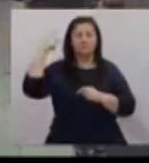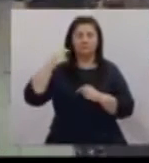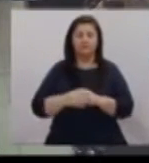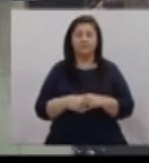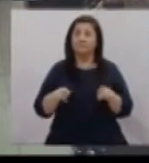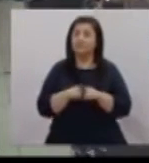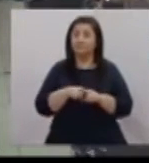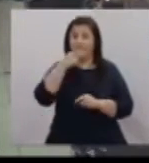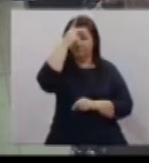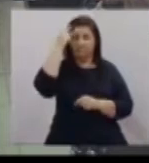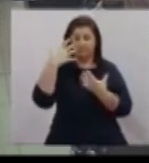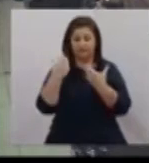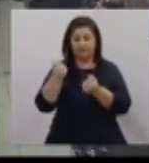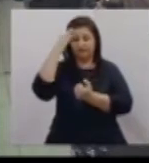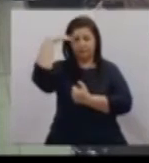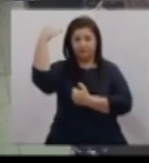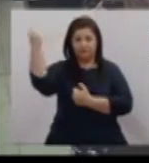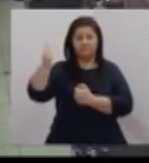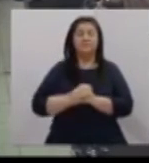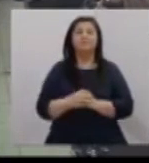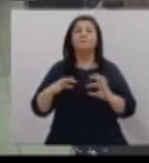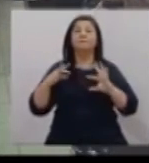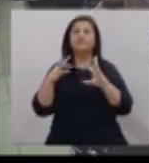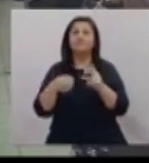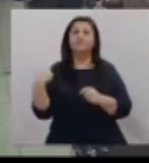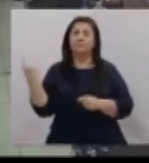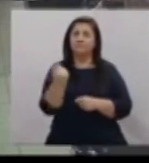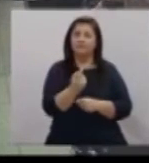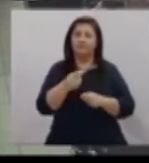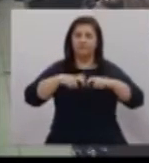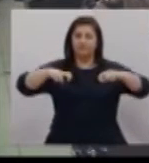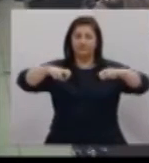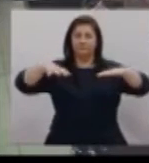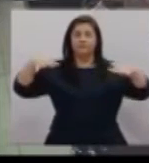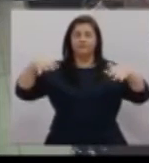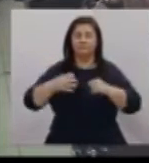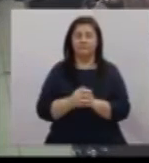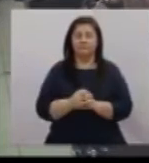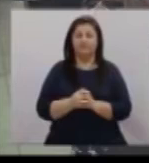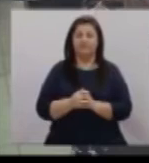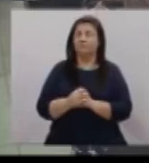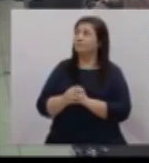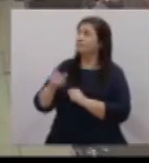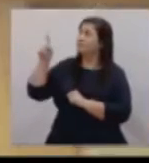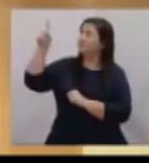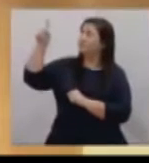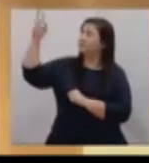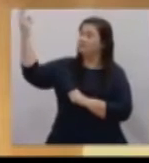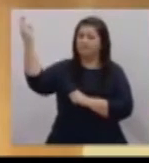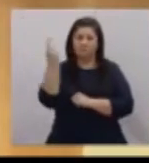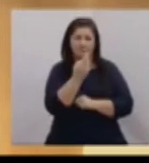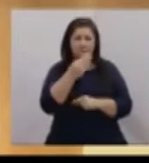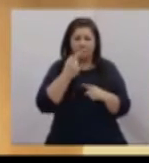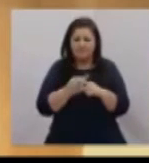aqui presentes e todos que estão aqui no plenário. Ele respondeu: por que a fé que vocês